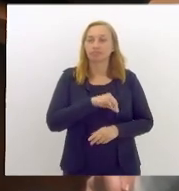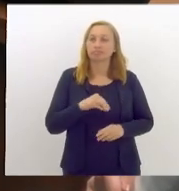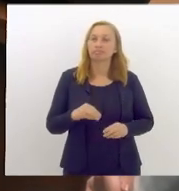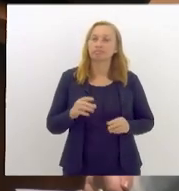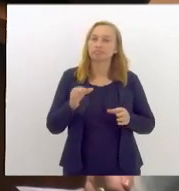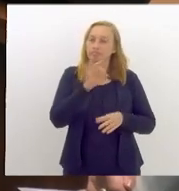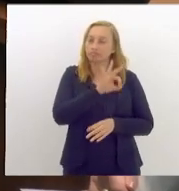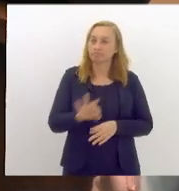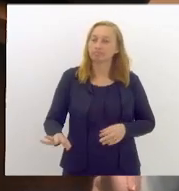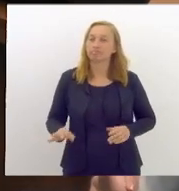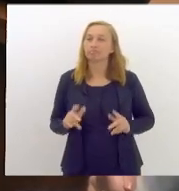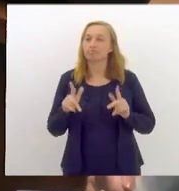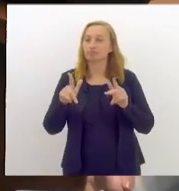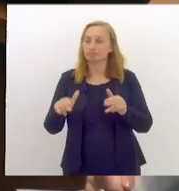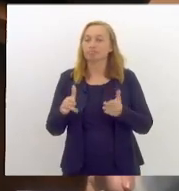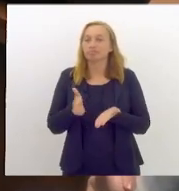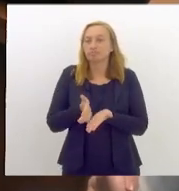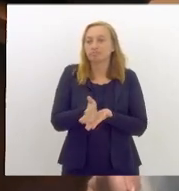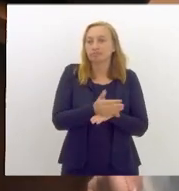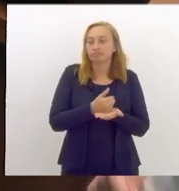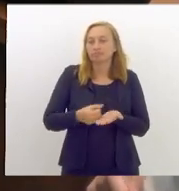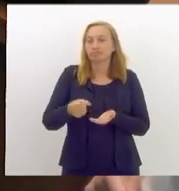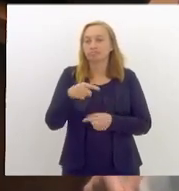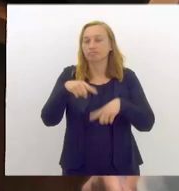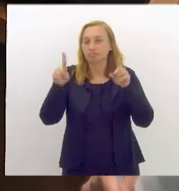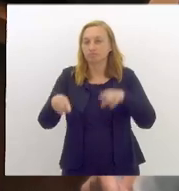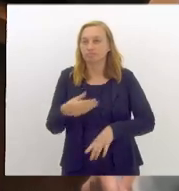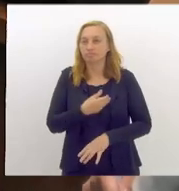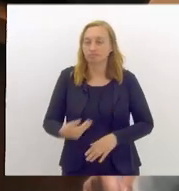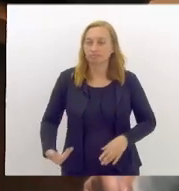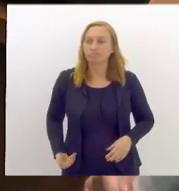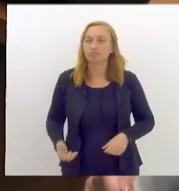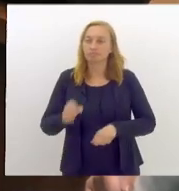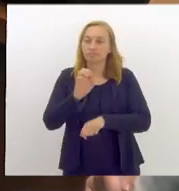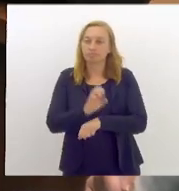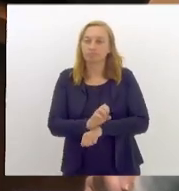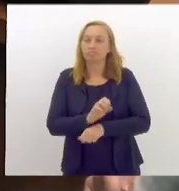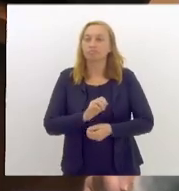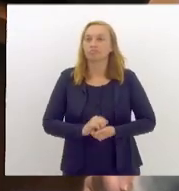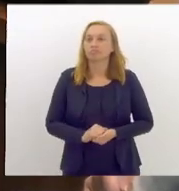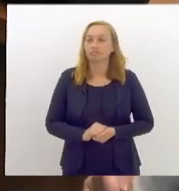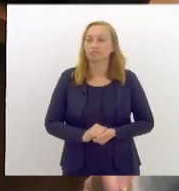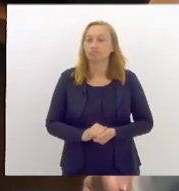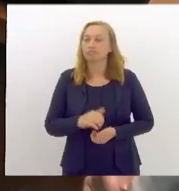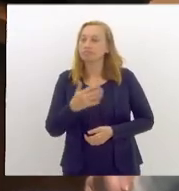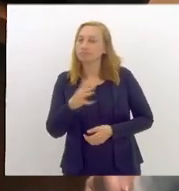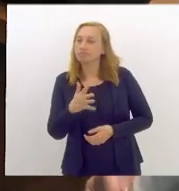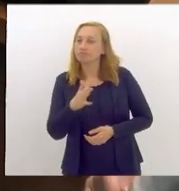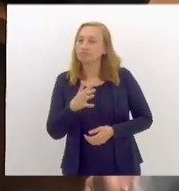percentual acumulado dos servidores públicos estaduais aproximadamente